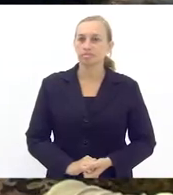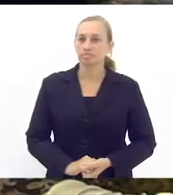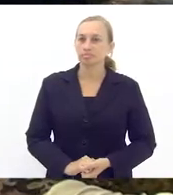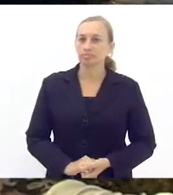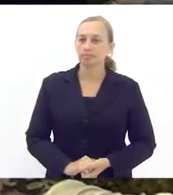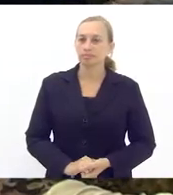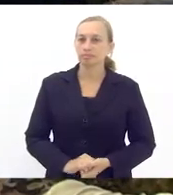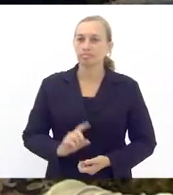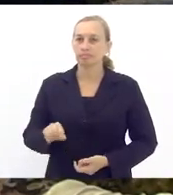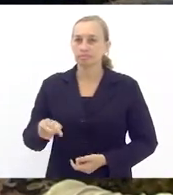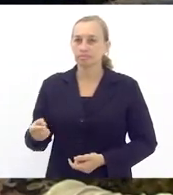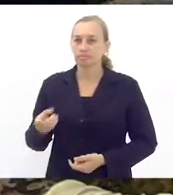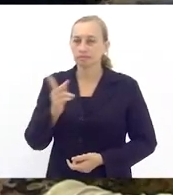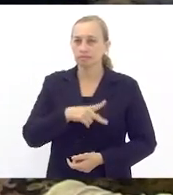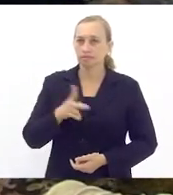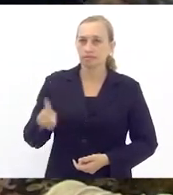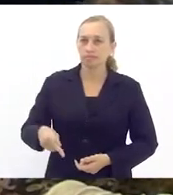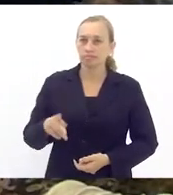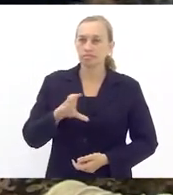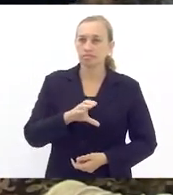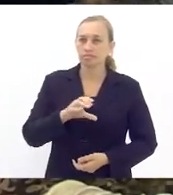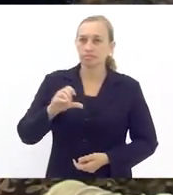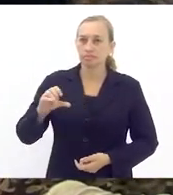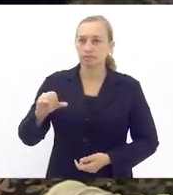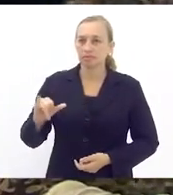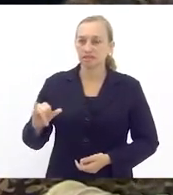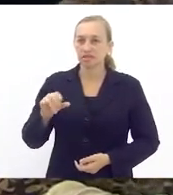próxima inscrita a professora Cecília